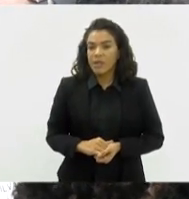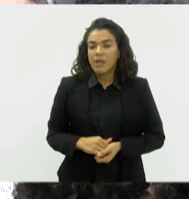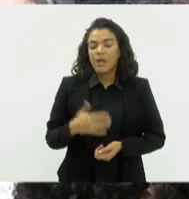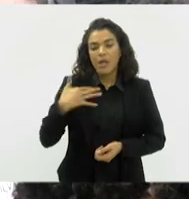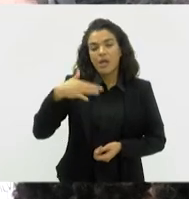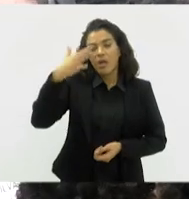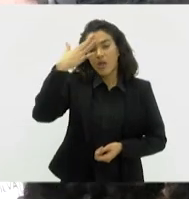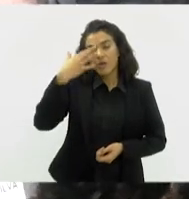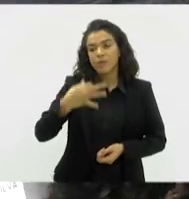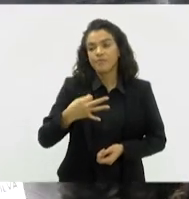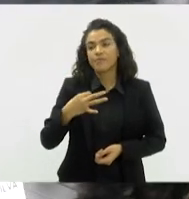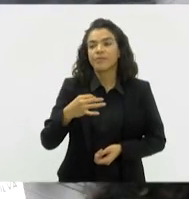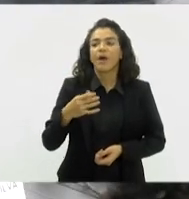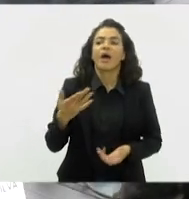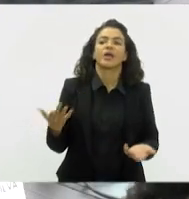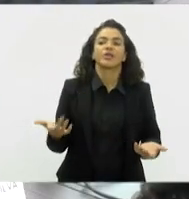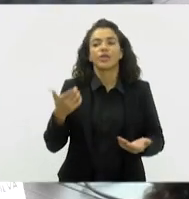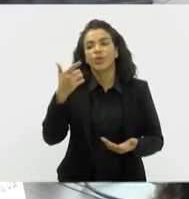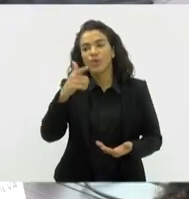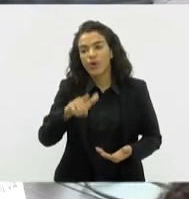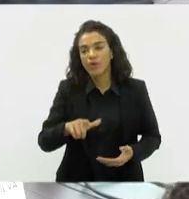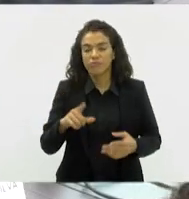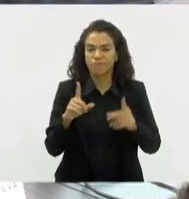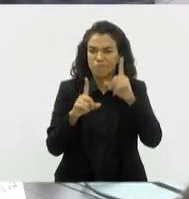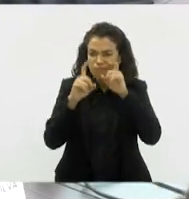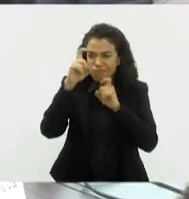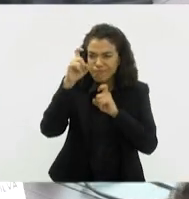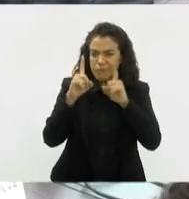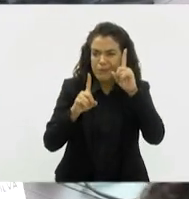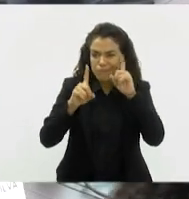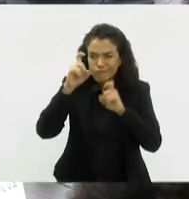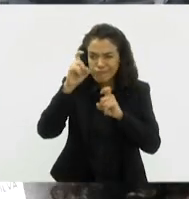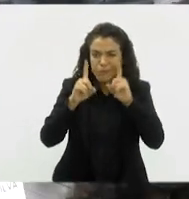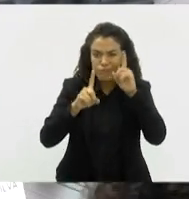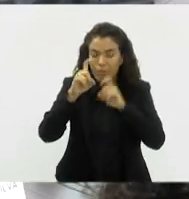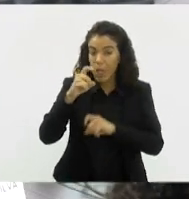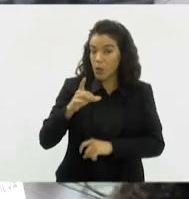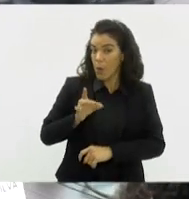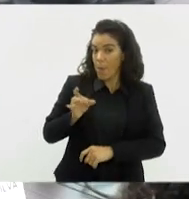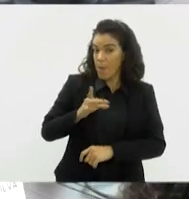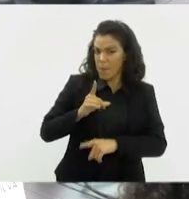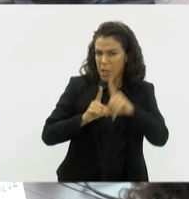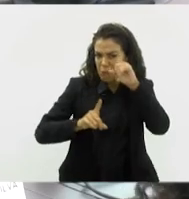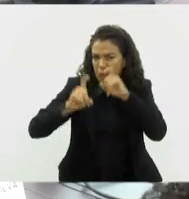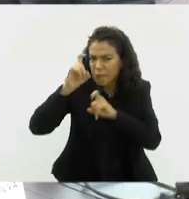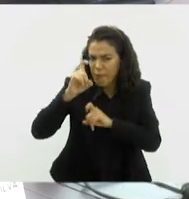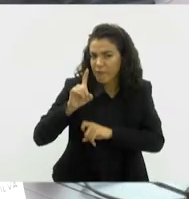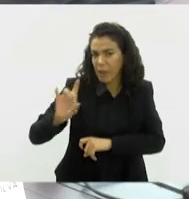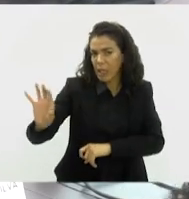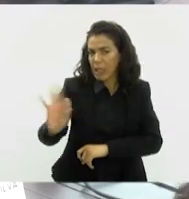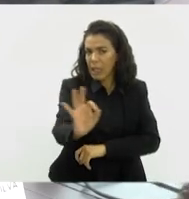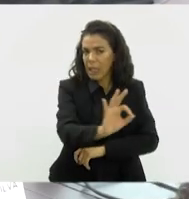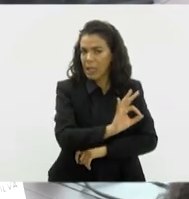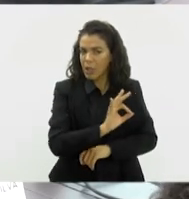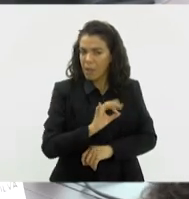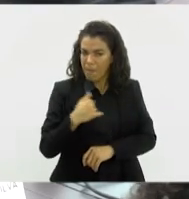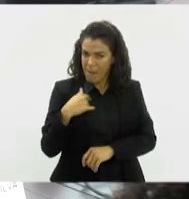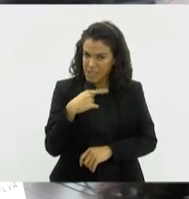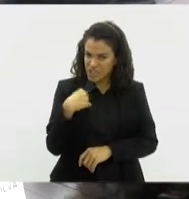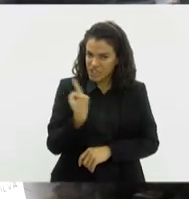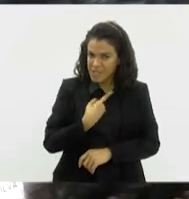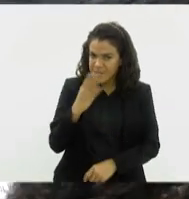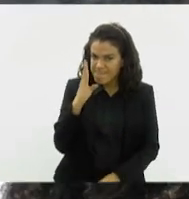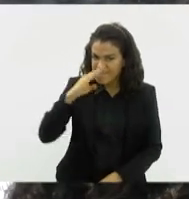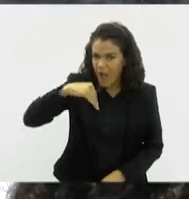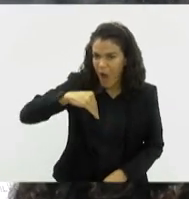comissão. Agora, mais uma vez eu vejo caretas e muxoxos. Mais uma vez digo, não tenho medo de cara feia de ninguém. Excelência. Parece que a gente está sendo o vilão da